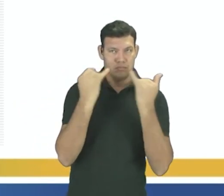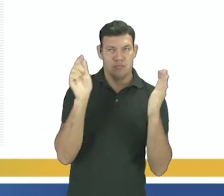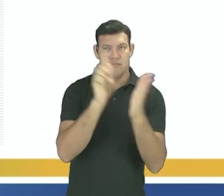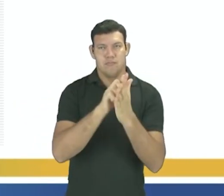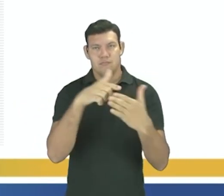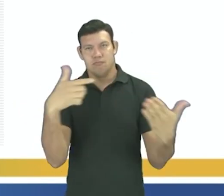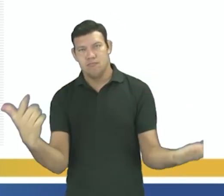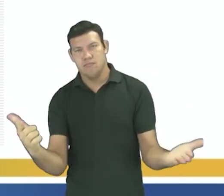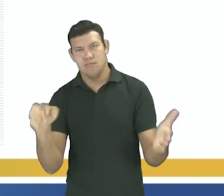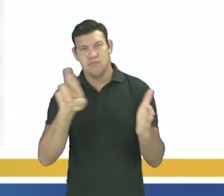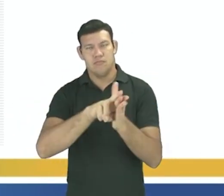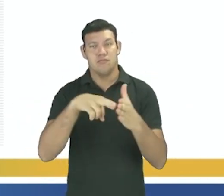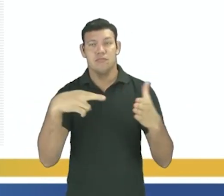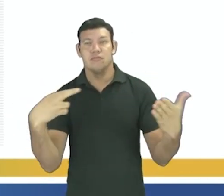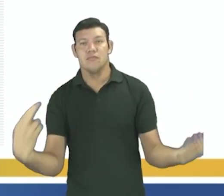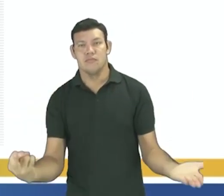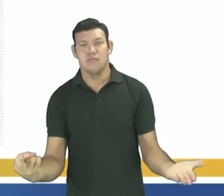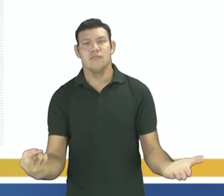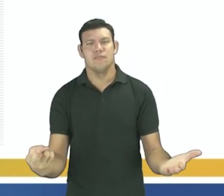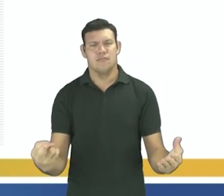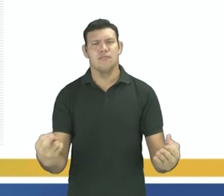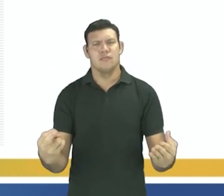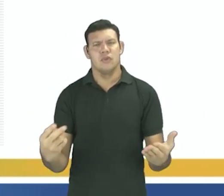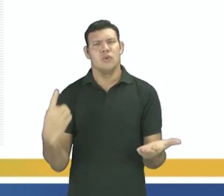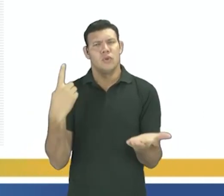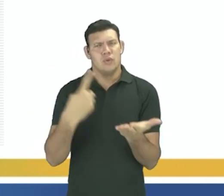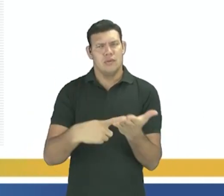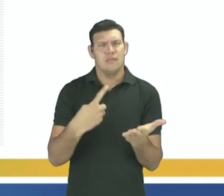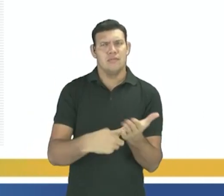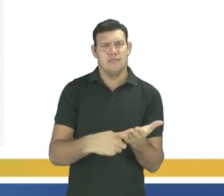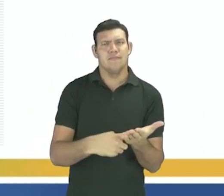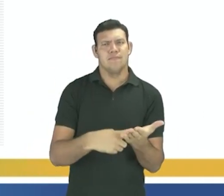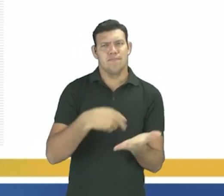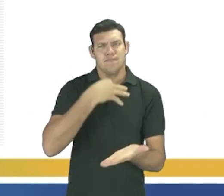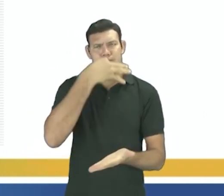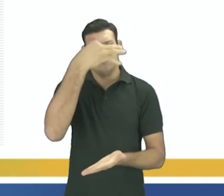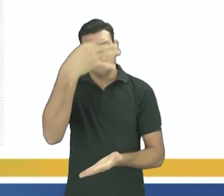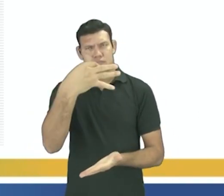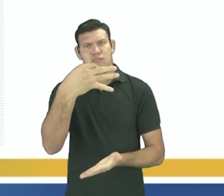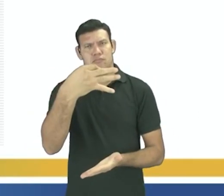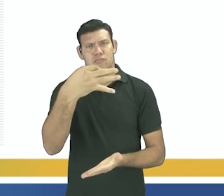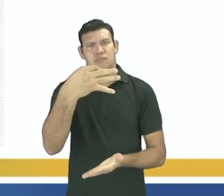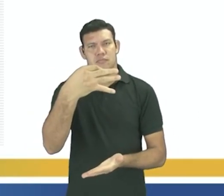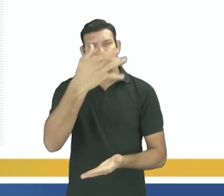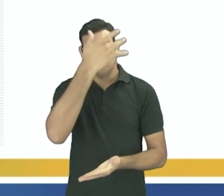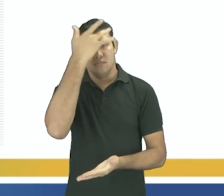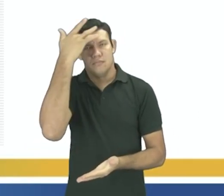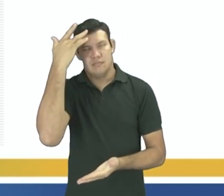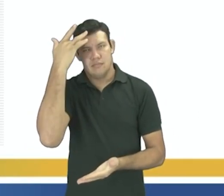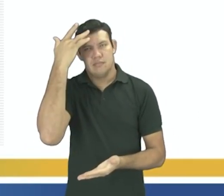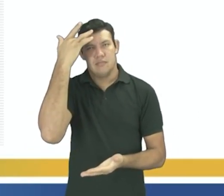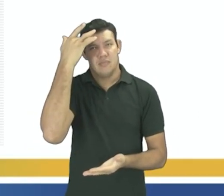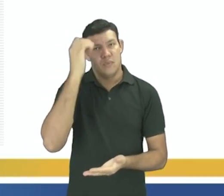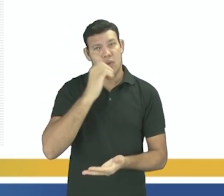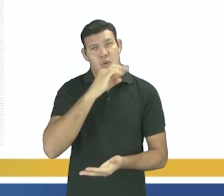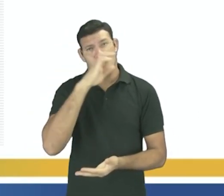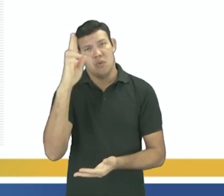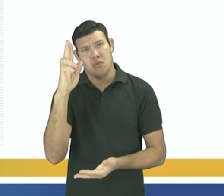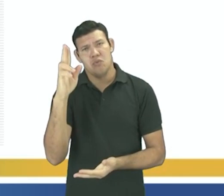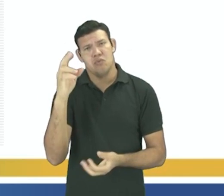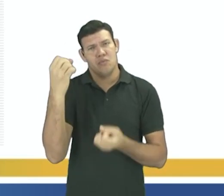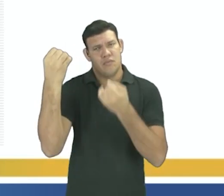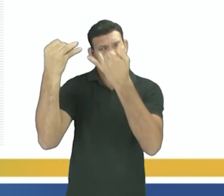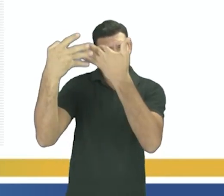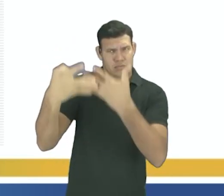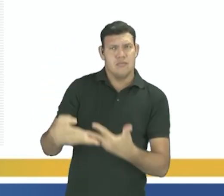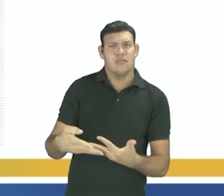jornais, revistas, concorda ou discorda com a opinião pública ou o que está sendo falado,